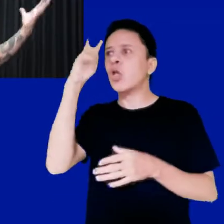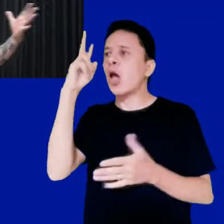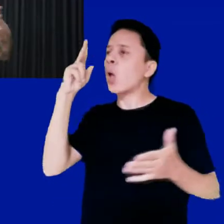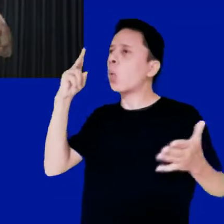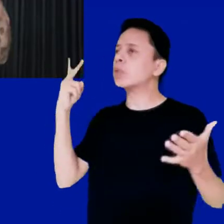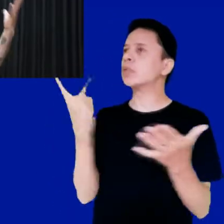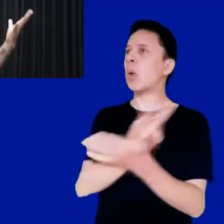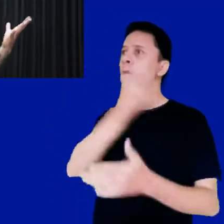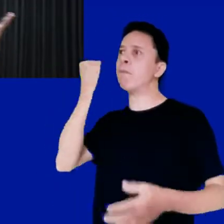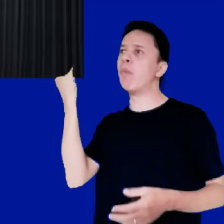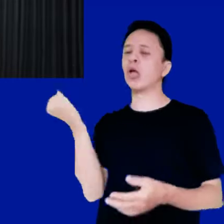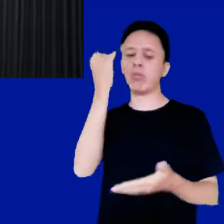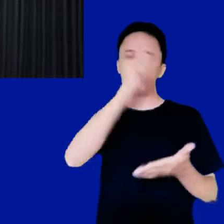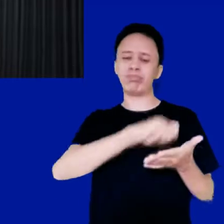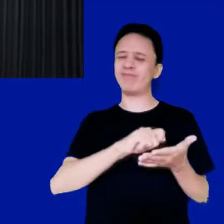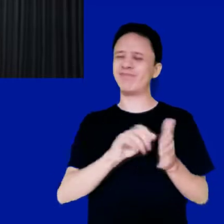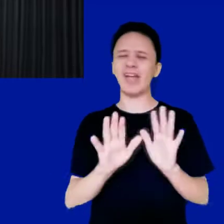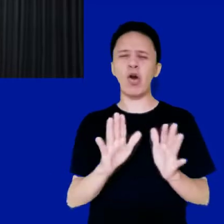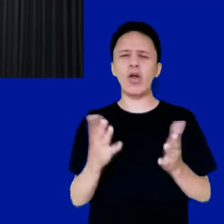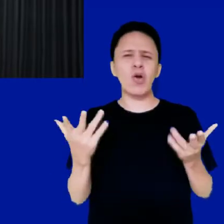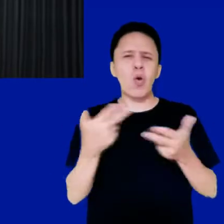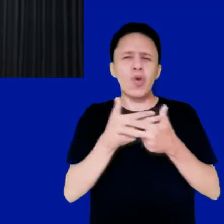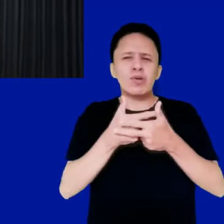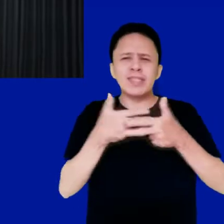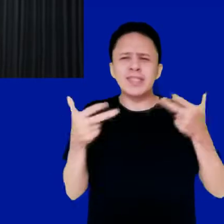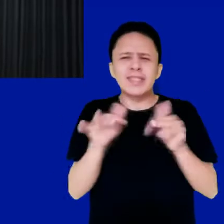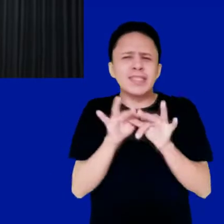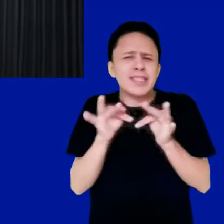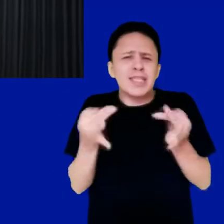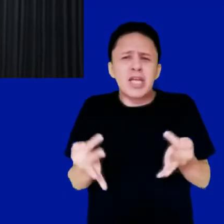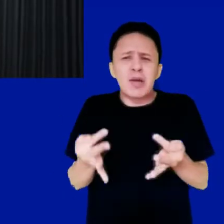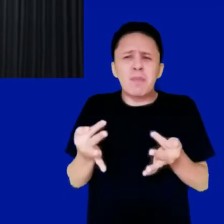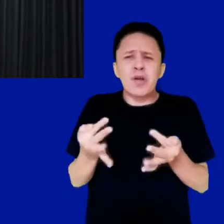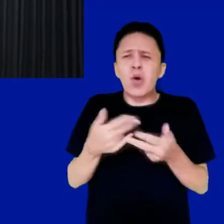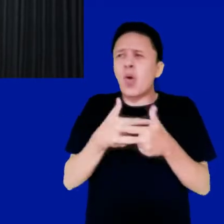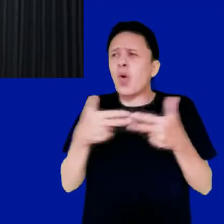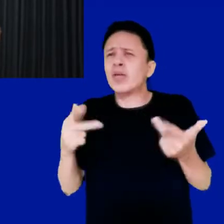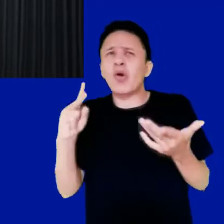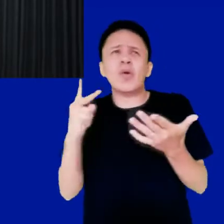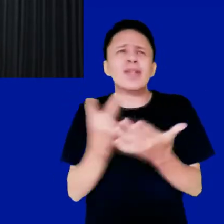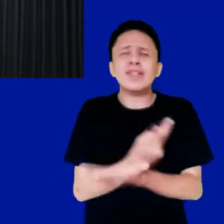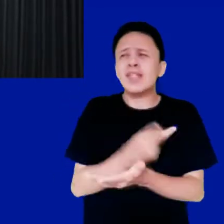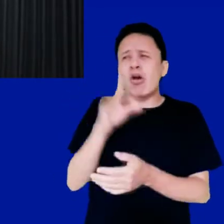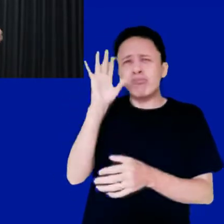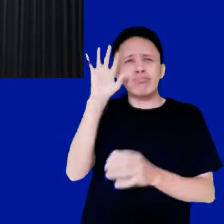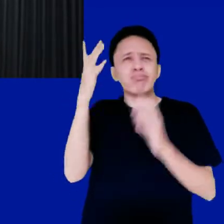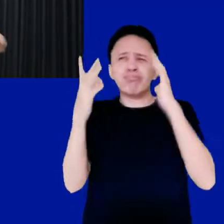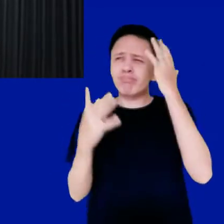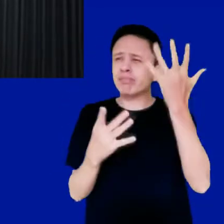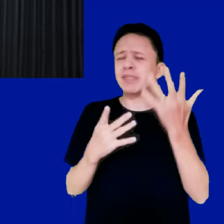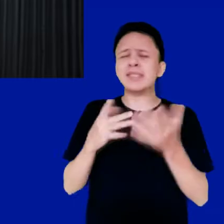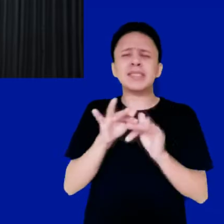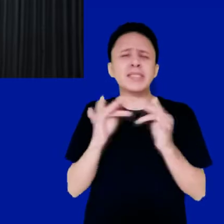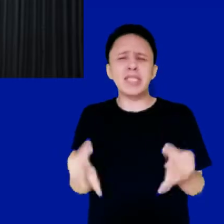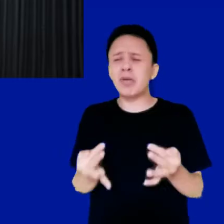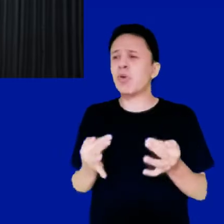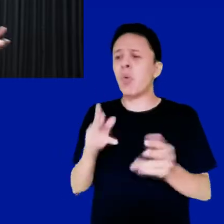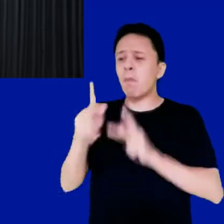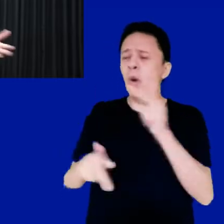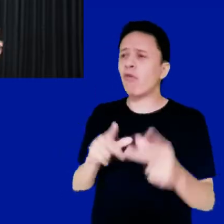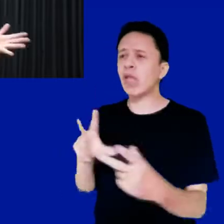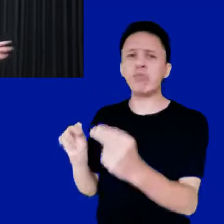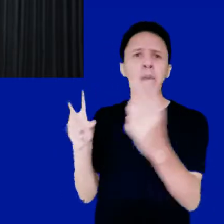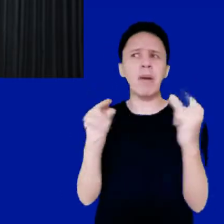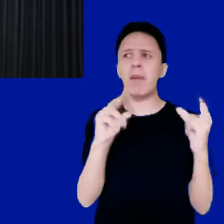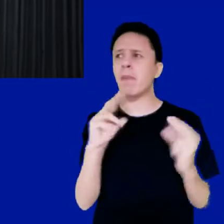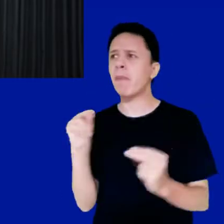feitos históricos grandiosos, mas agora de coisas pequenas do cotidiano, de coisas assim do dia a dia, de temas ali que estão